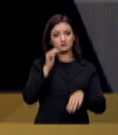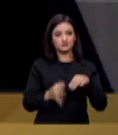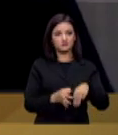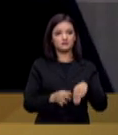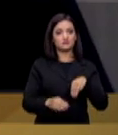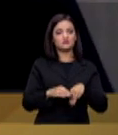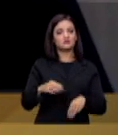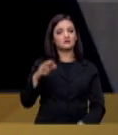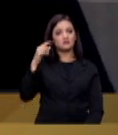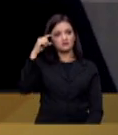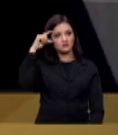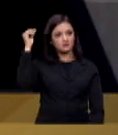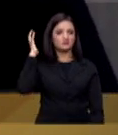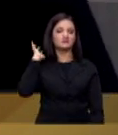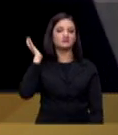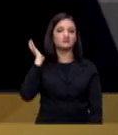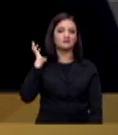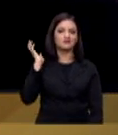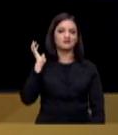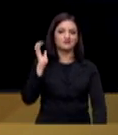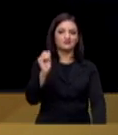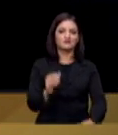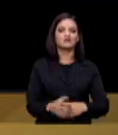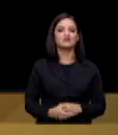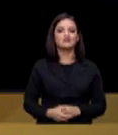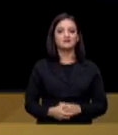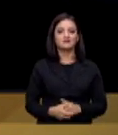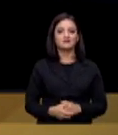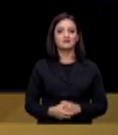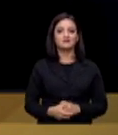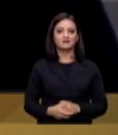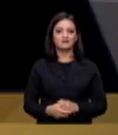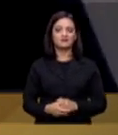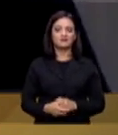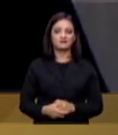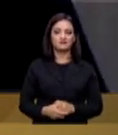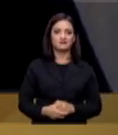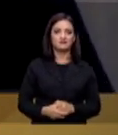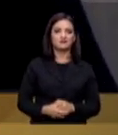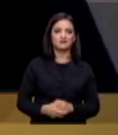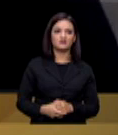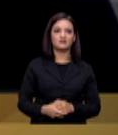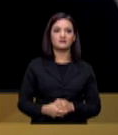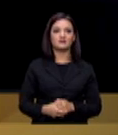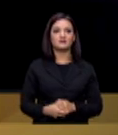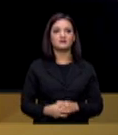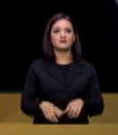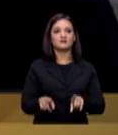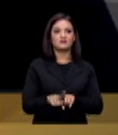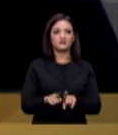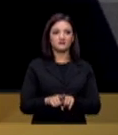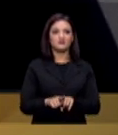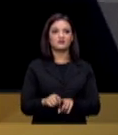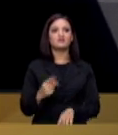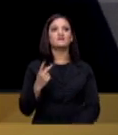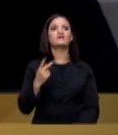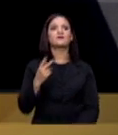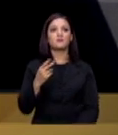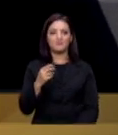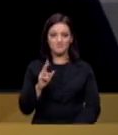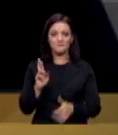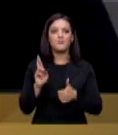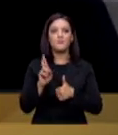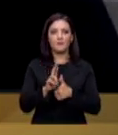Weber e Carmen Lúcia, bem como o senhor vice-procurador-geral da